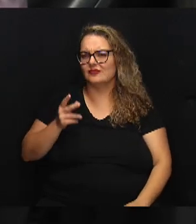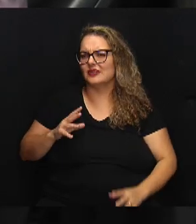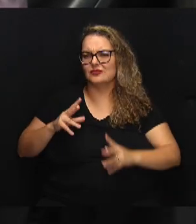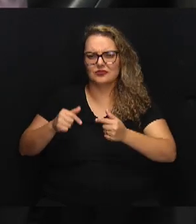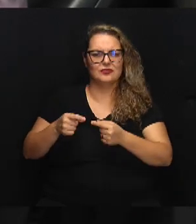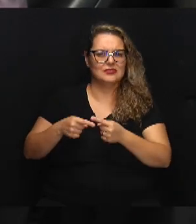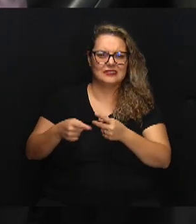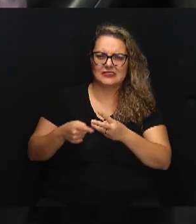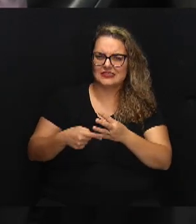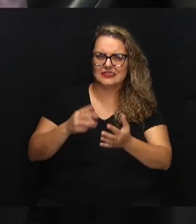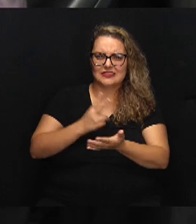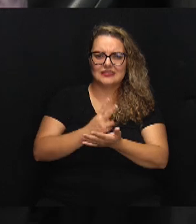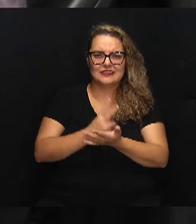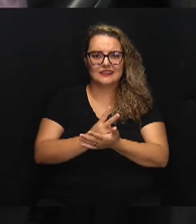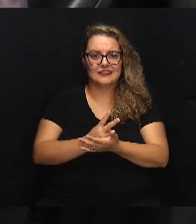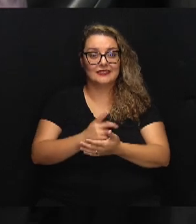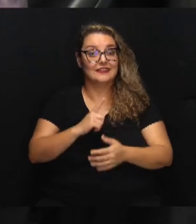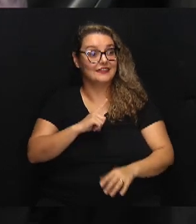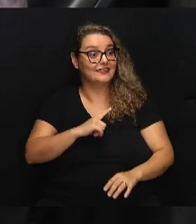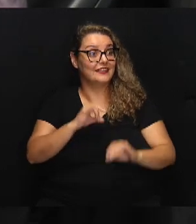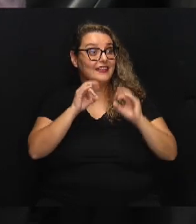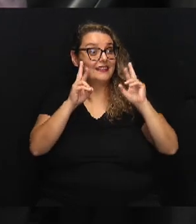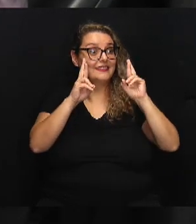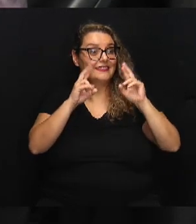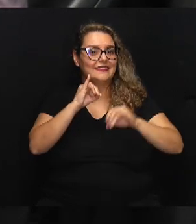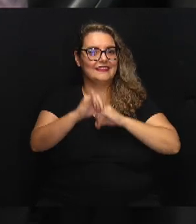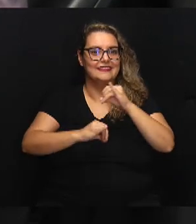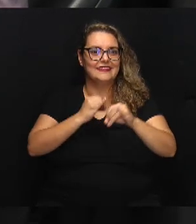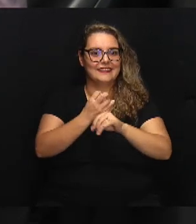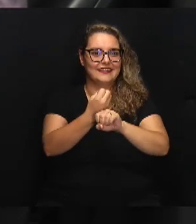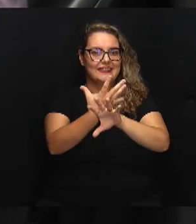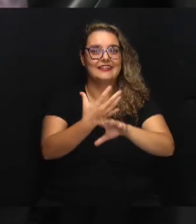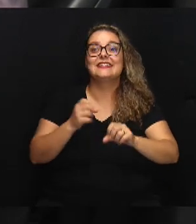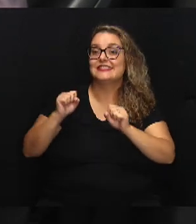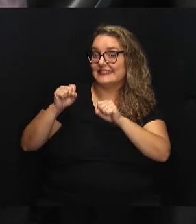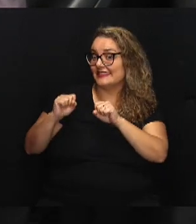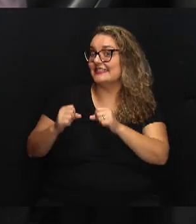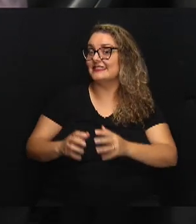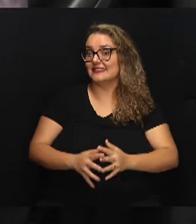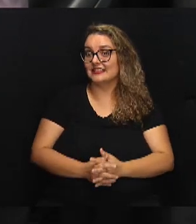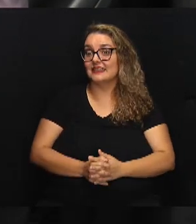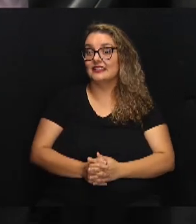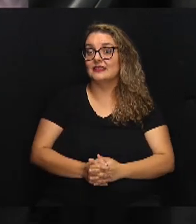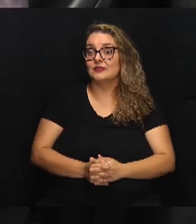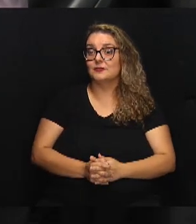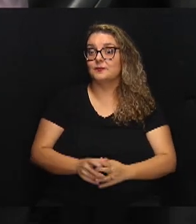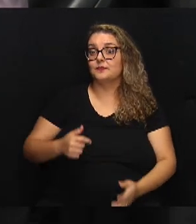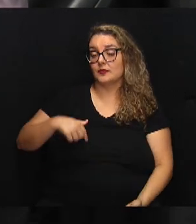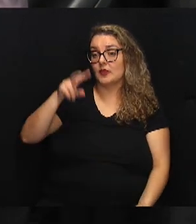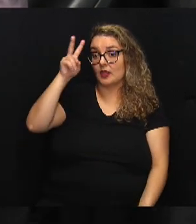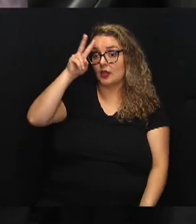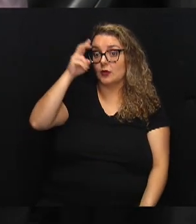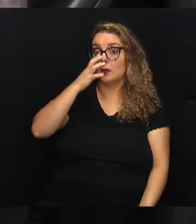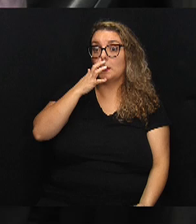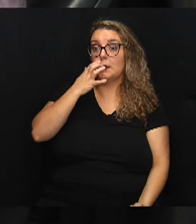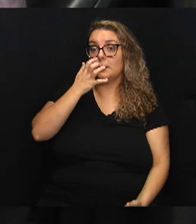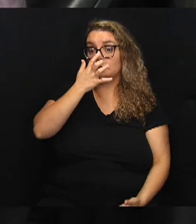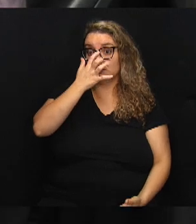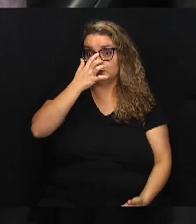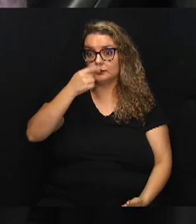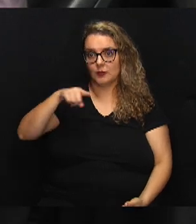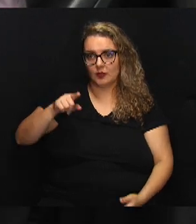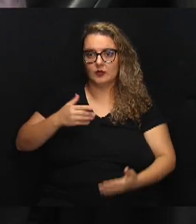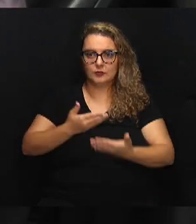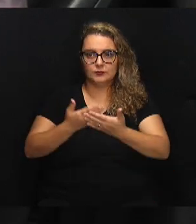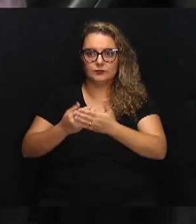né? Sempre. Hoje ainda bem que tem internet, né? Tem ligação de vídeo. Sim. Eu lembro quando eu fui estudar